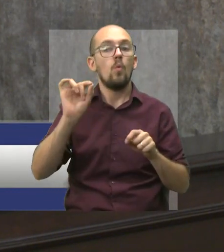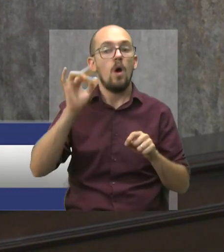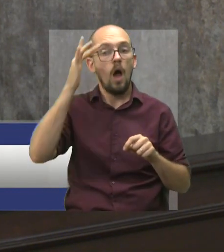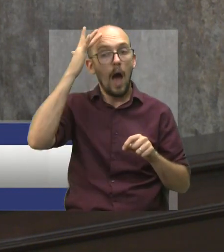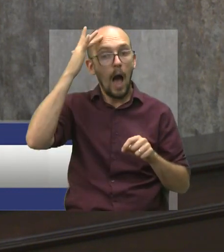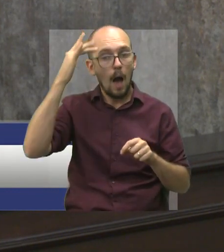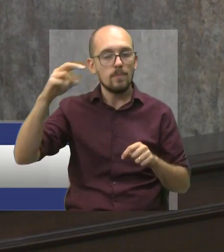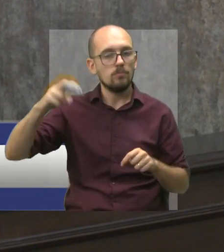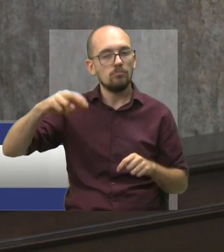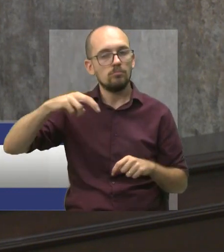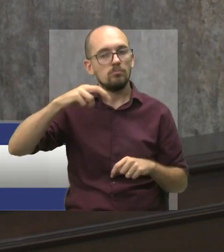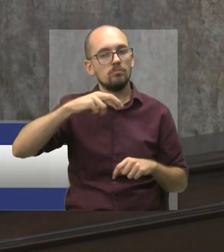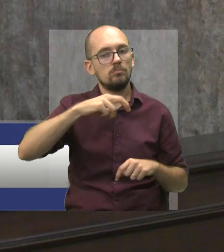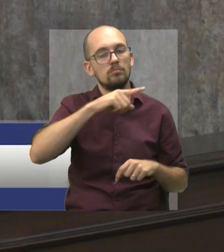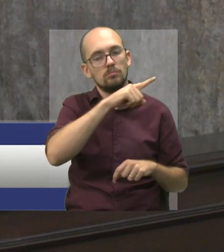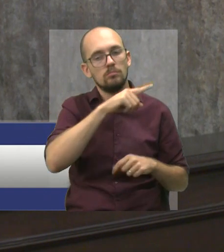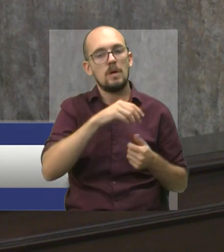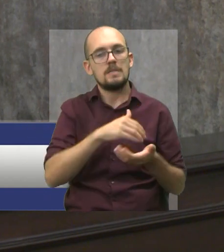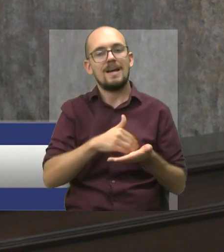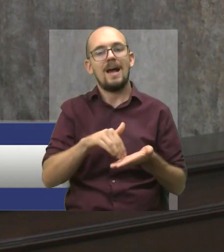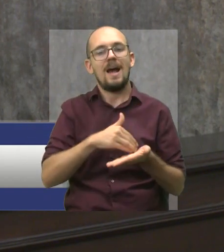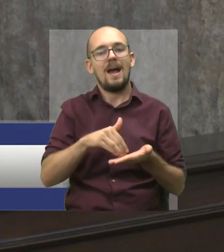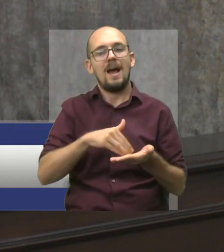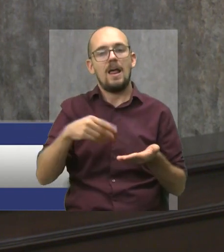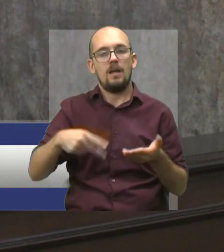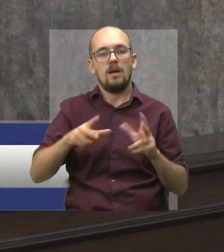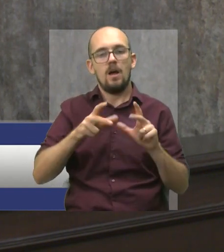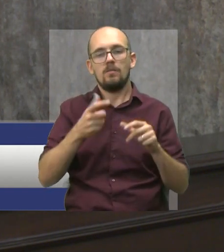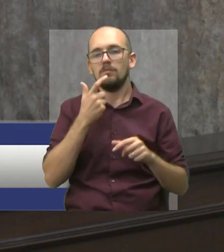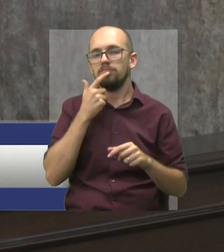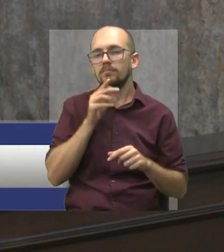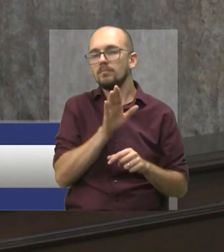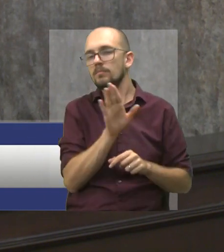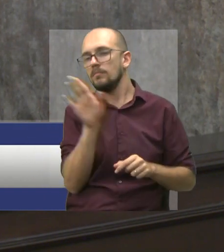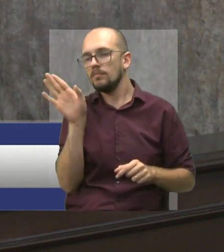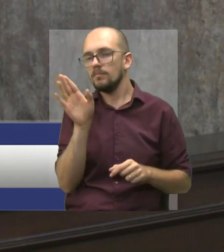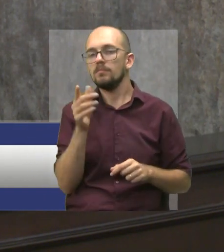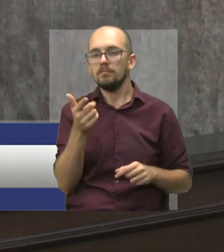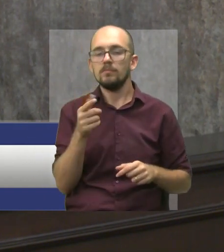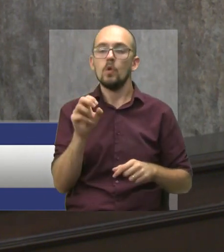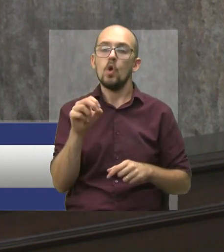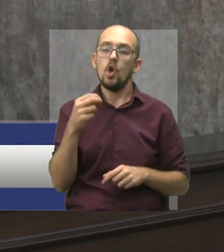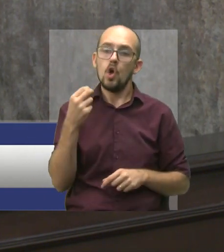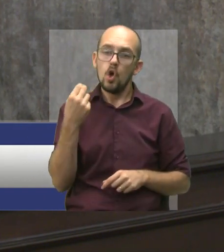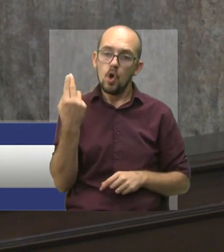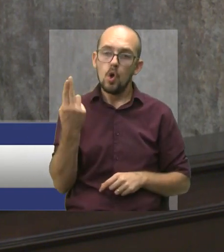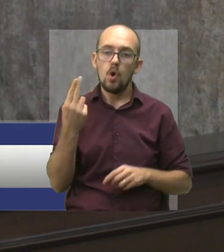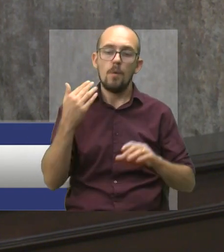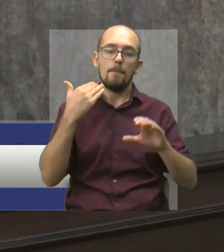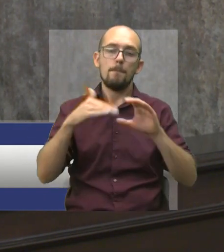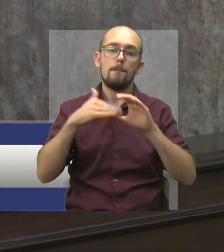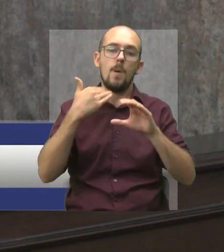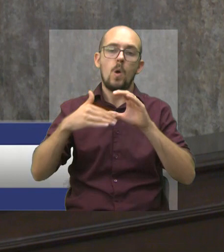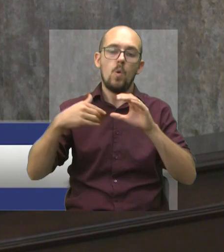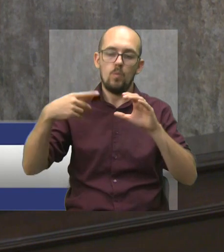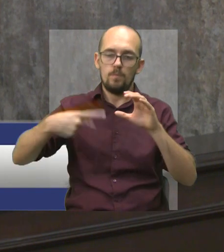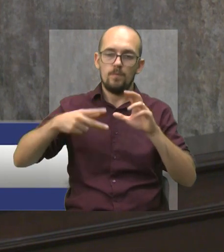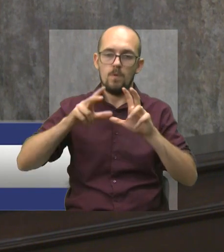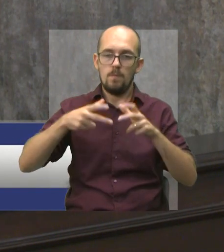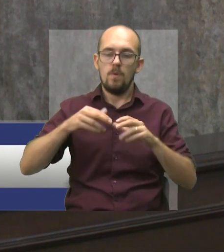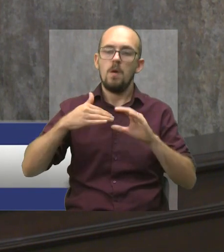procurar a secretaria aqui da Casa, da Câmara Municipal, que fica bem aqui ao lado, ou até mesmo encaminhar um e-mail aqui para a Câmara,